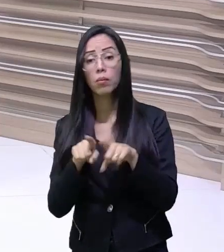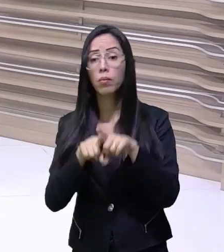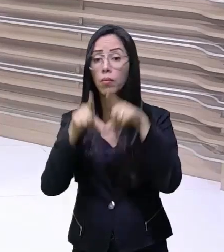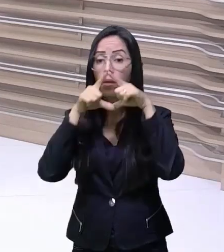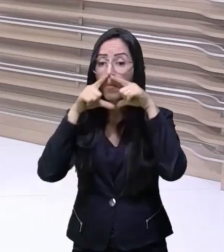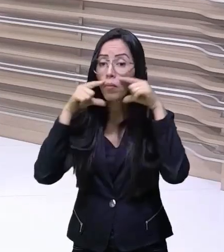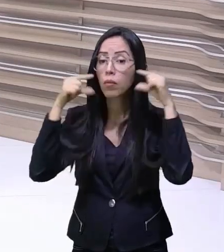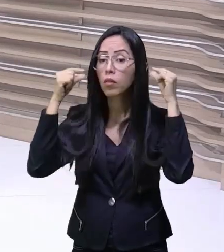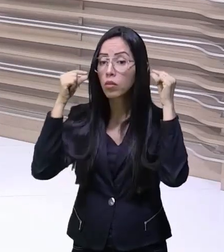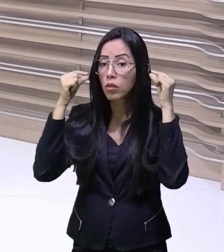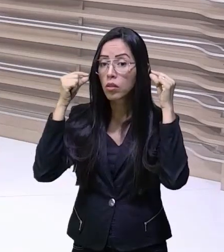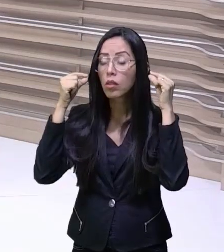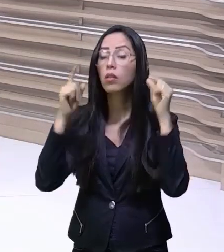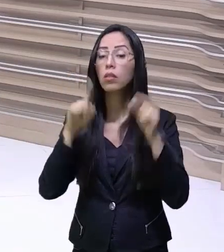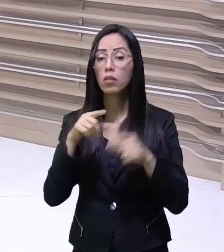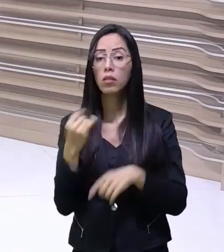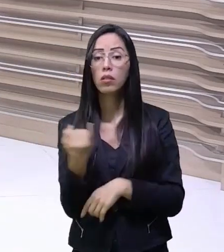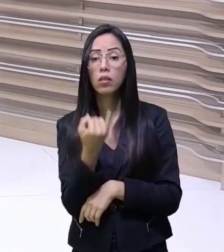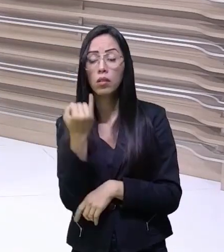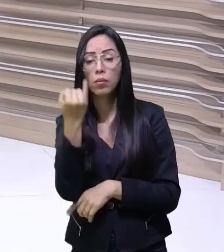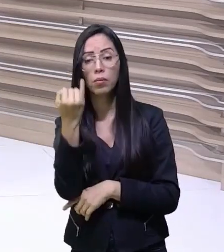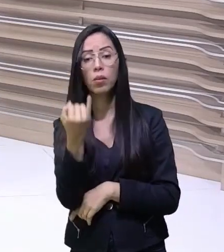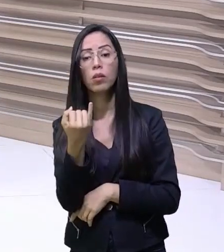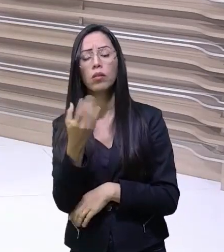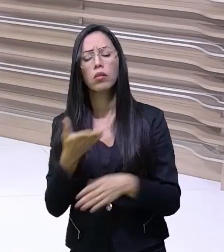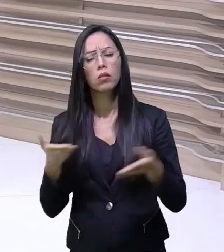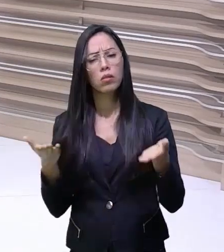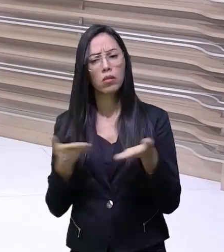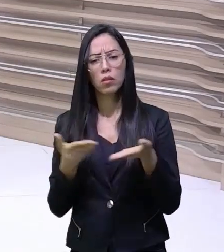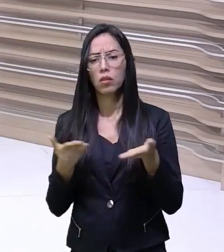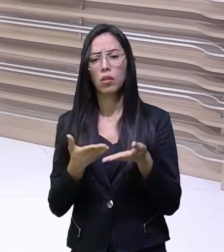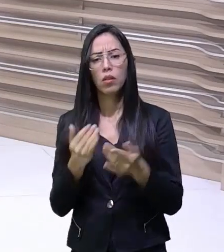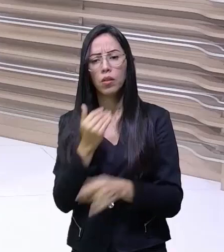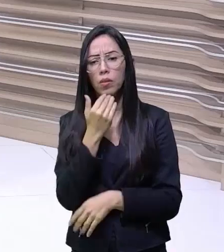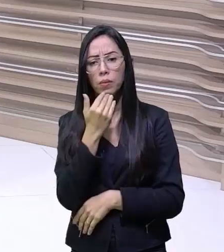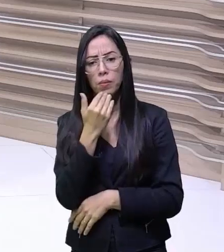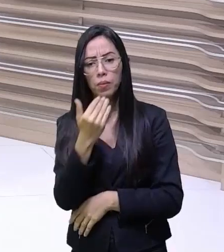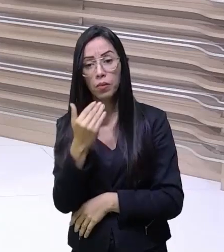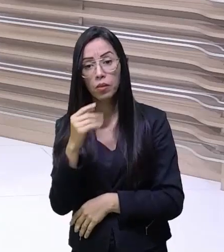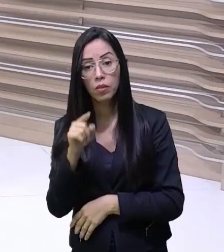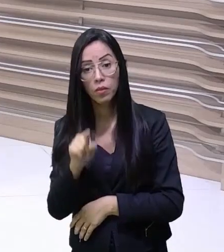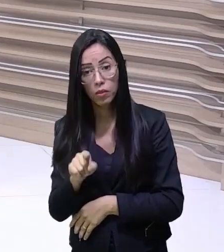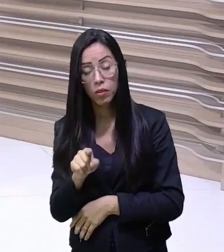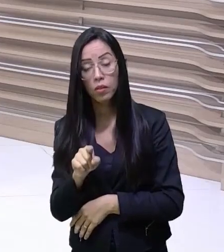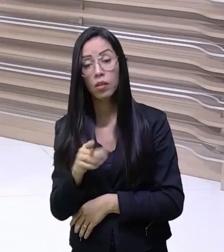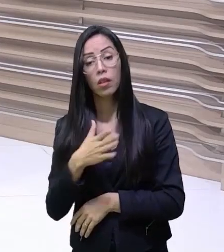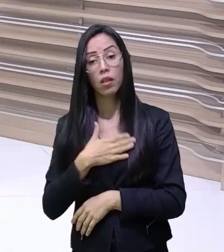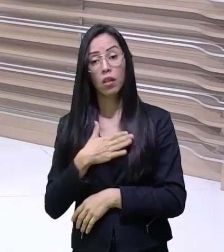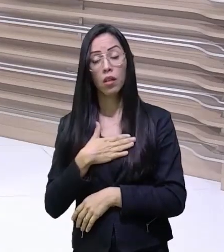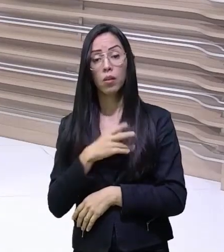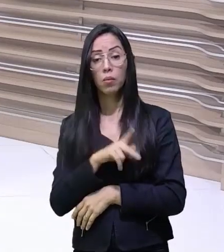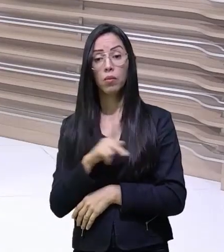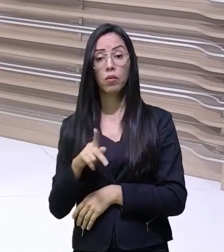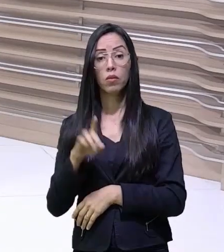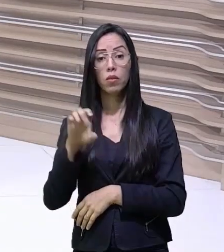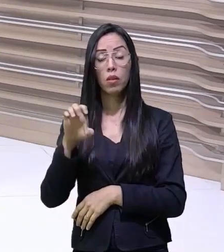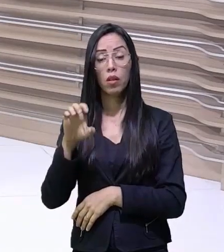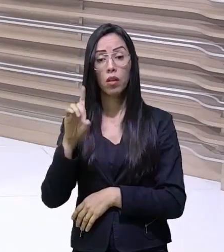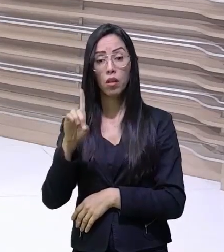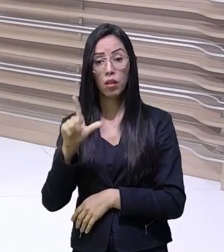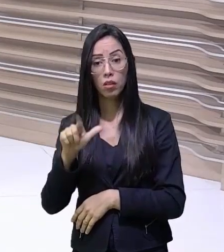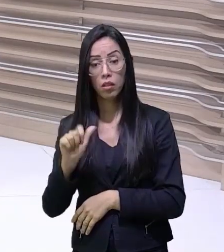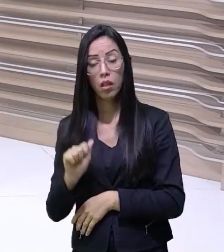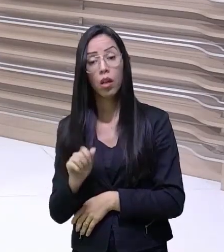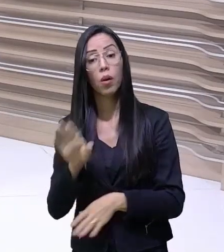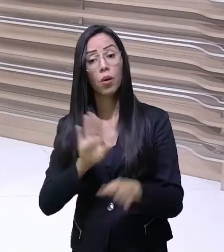máscara? Crianças, isso é importante. Nesse momento eu peço para você, professora Edila,